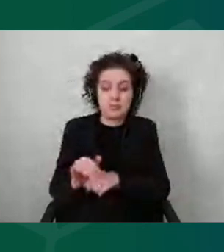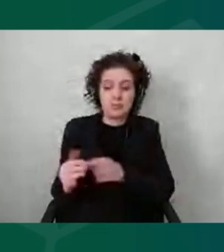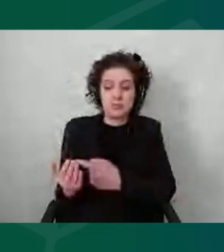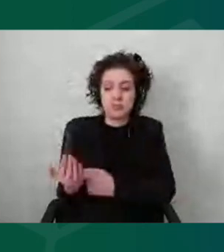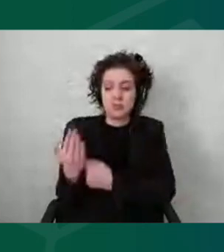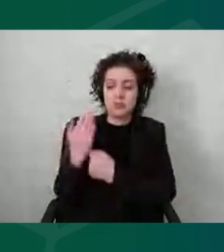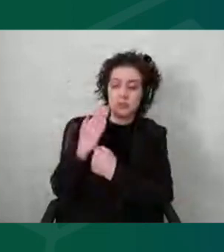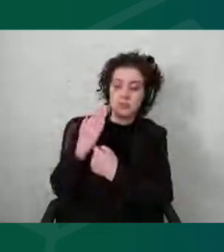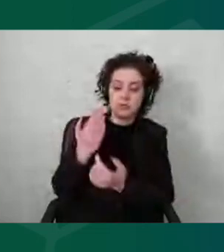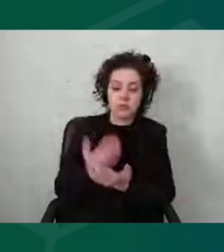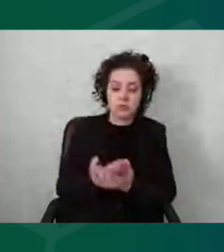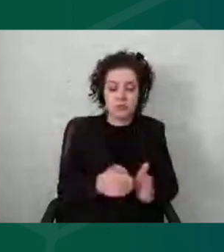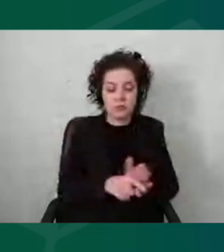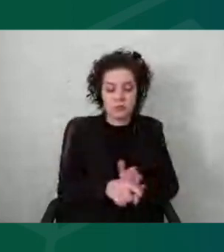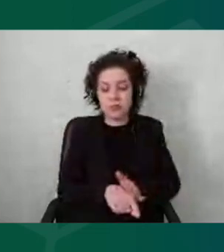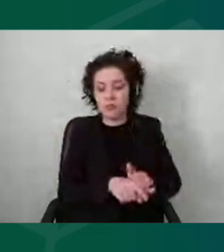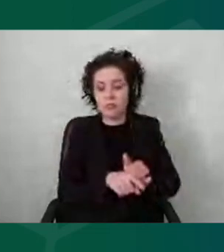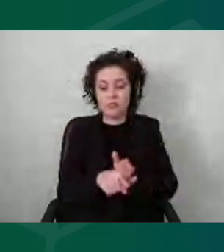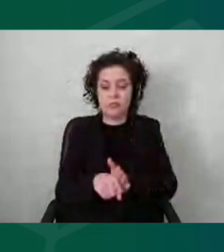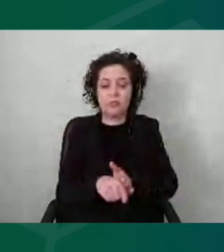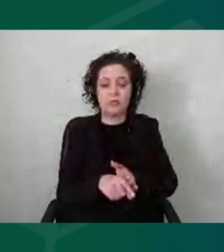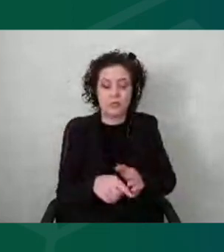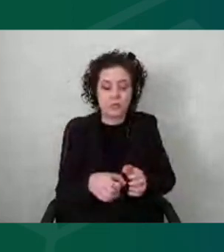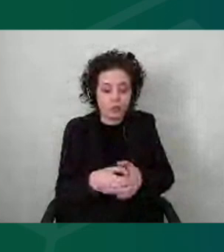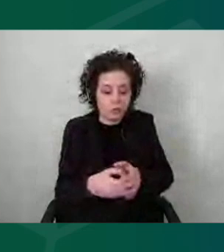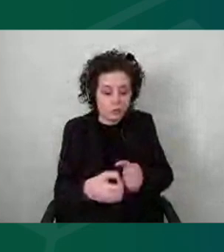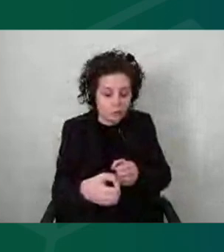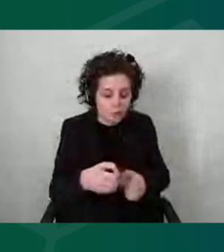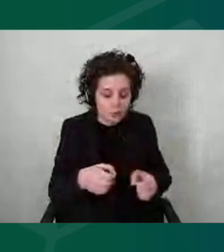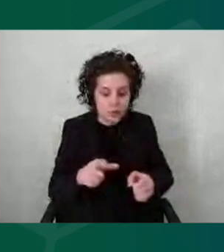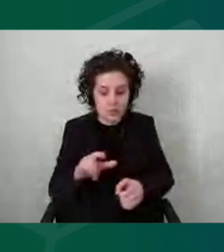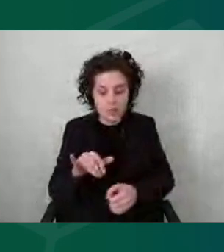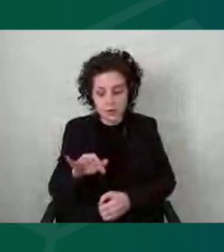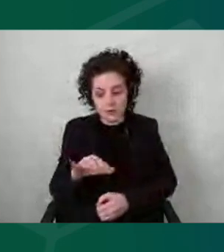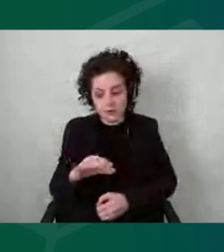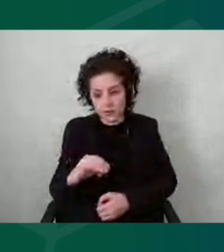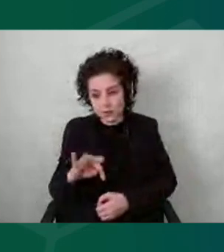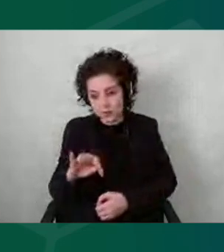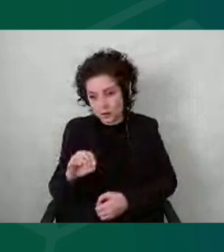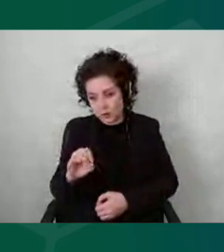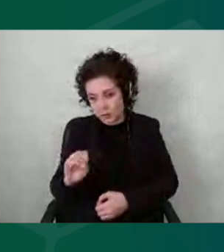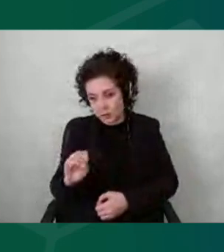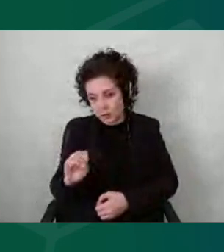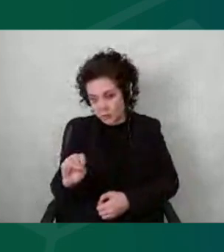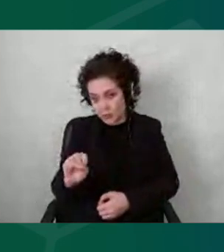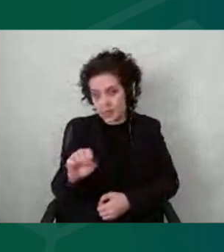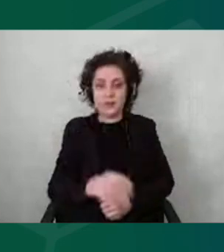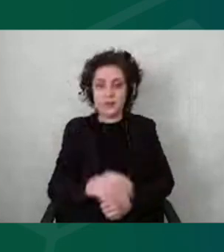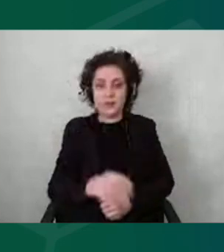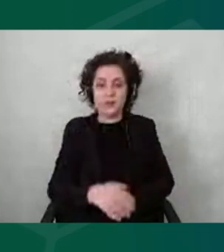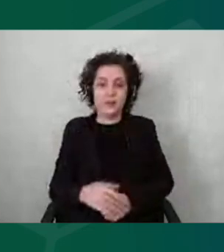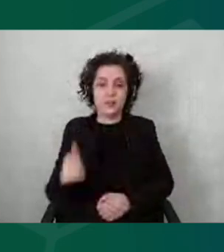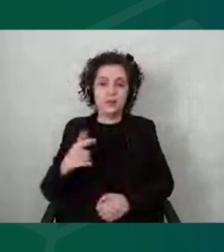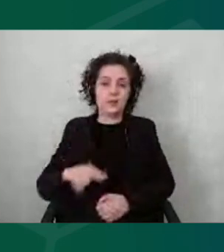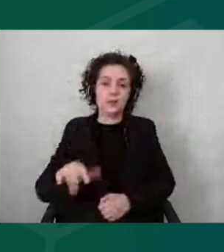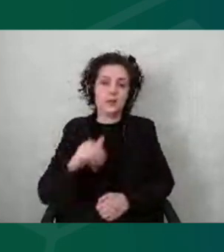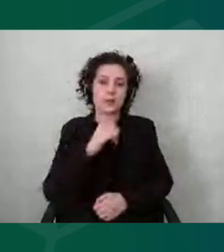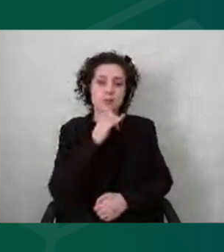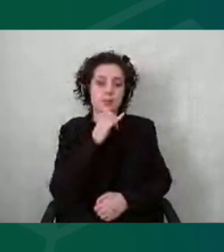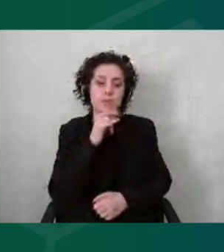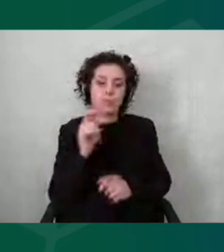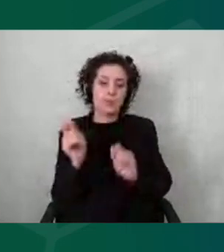estudar essas subpopulações de linfócitos T. Um outro exemplo, no próximo diapositivo,